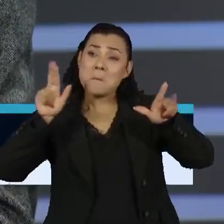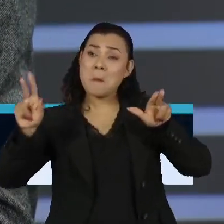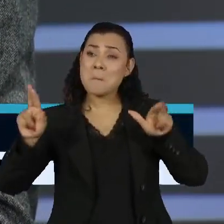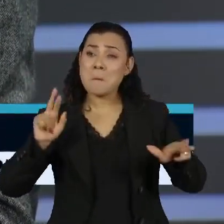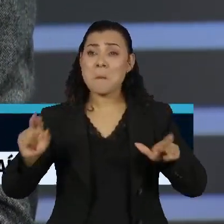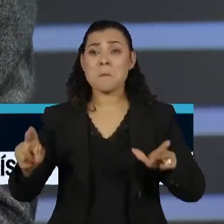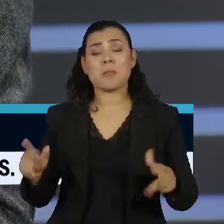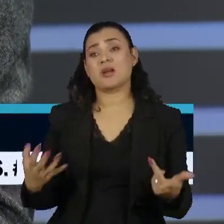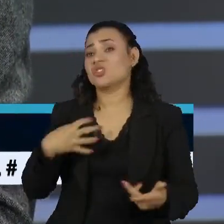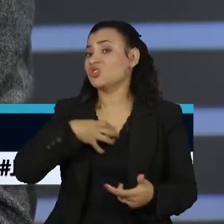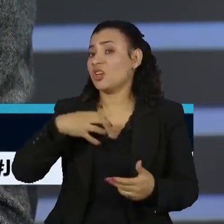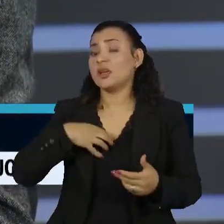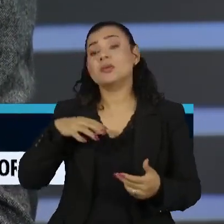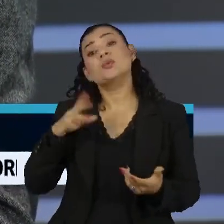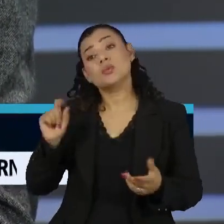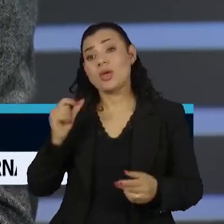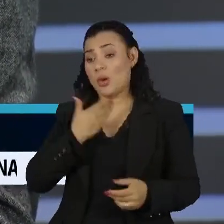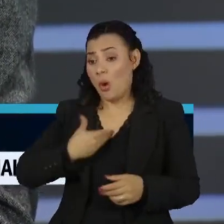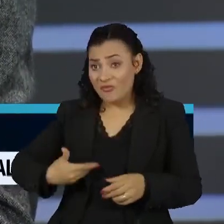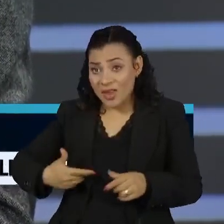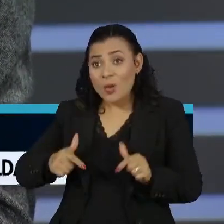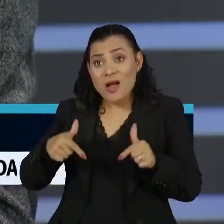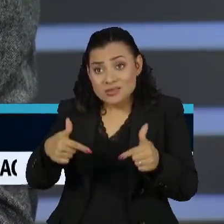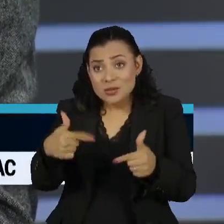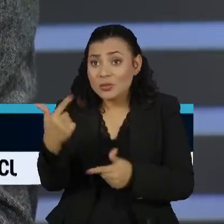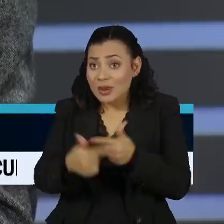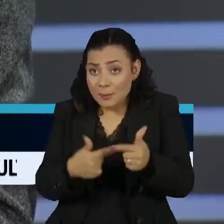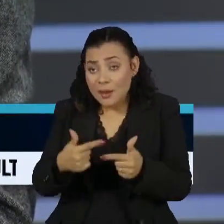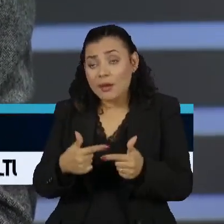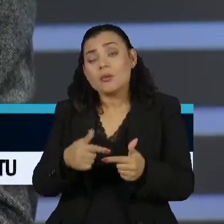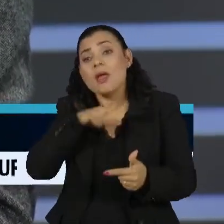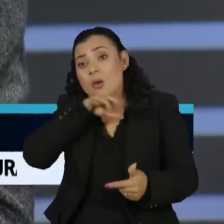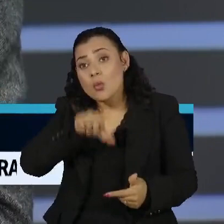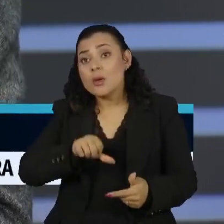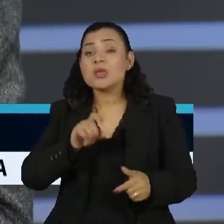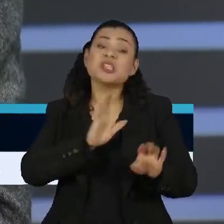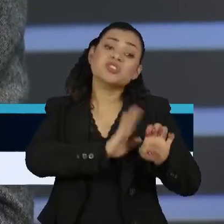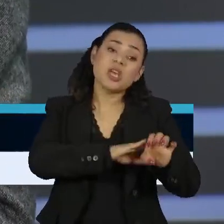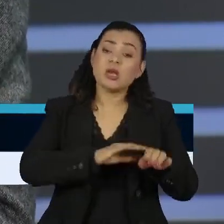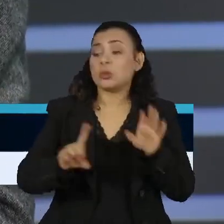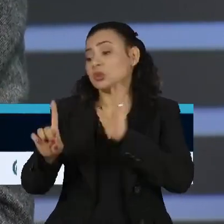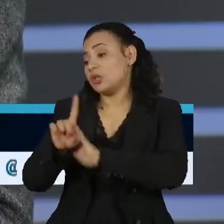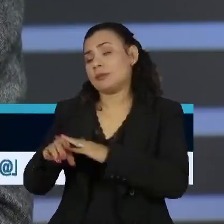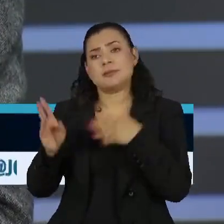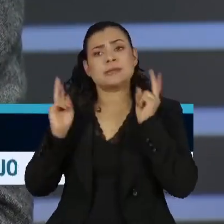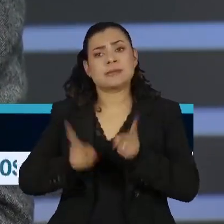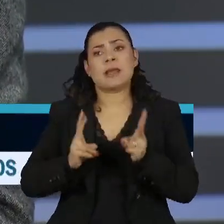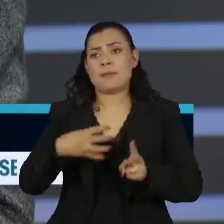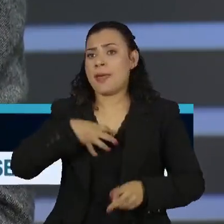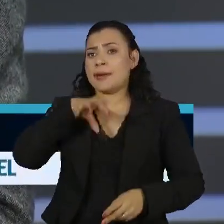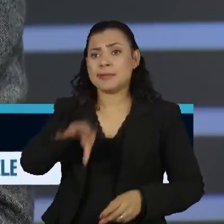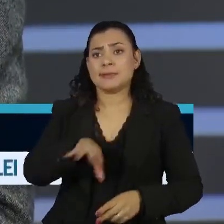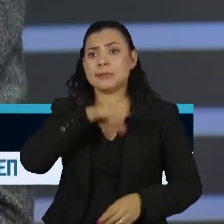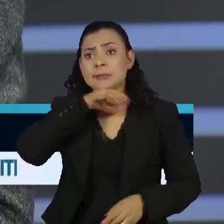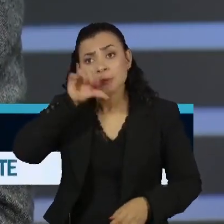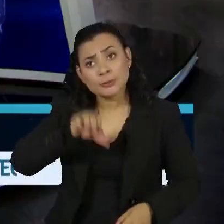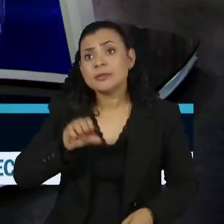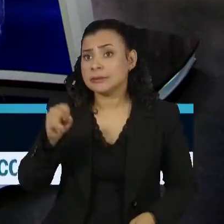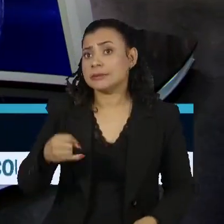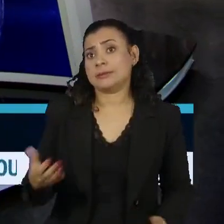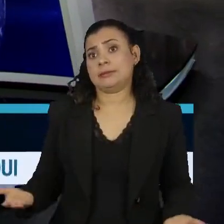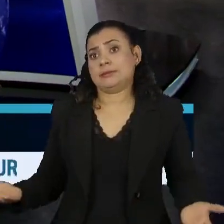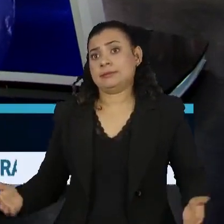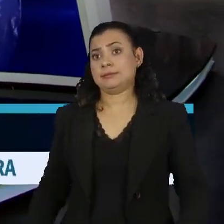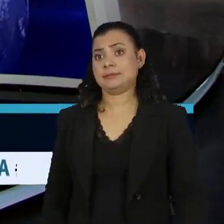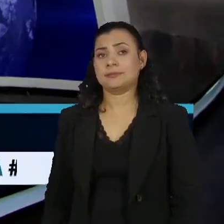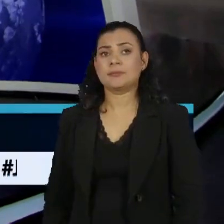Estado funciona mal. Seja ele na mão da esquerda, seja ele na mão da direita. Ele sempre funciona mal. E antes de